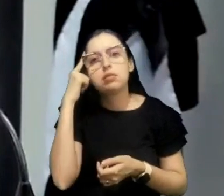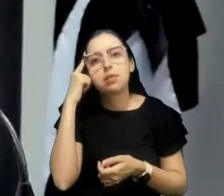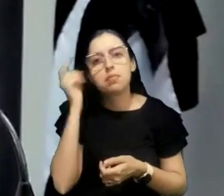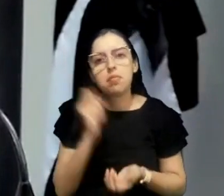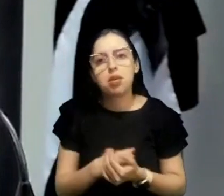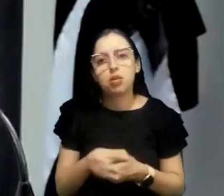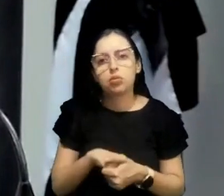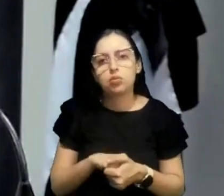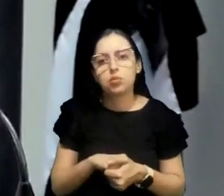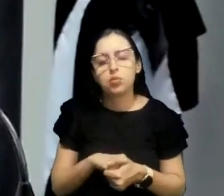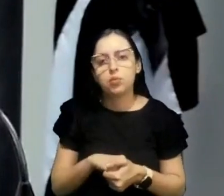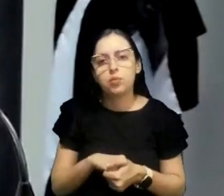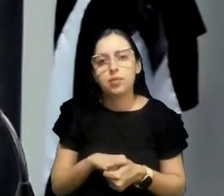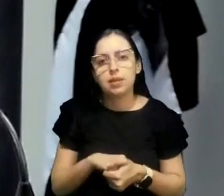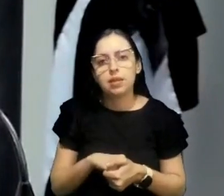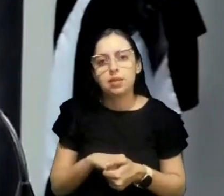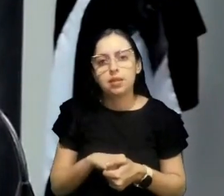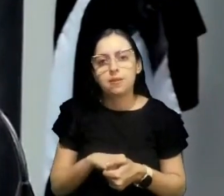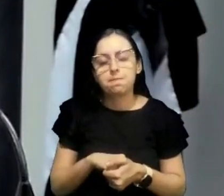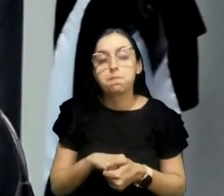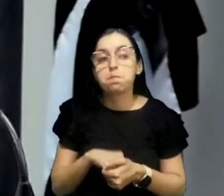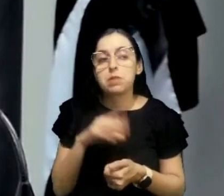computador na bancada. considerando,